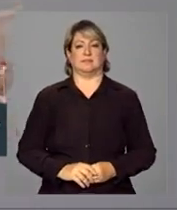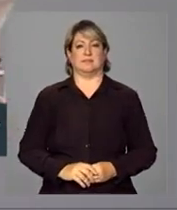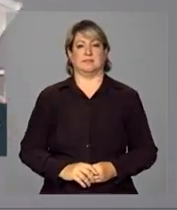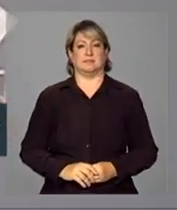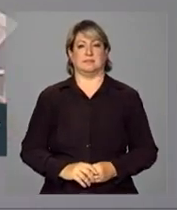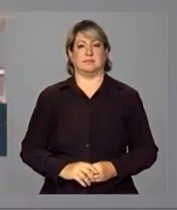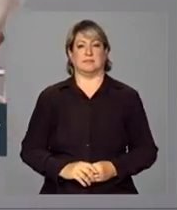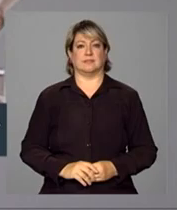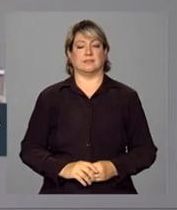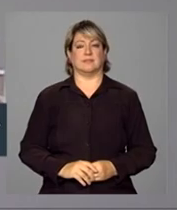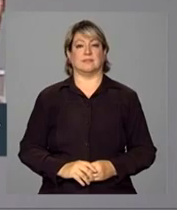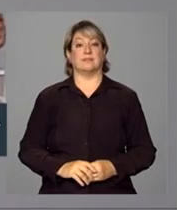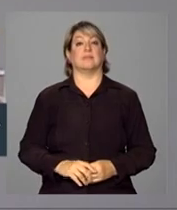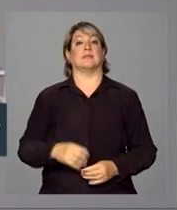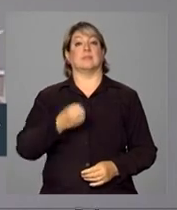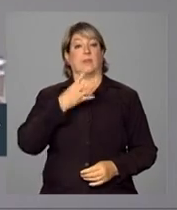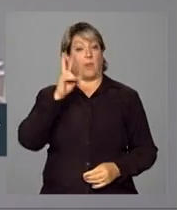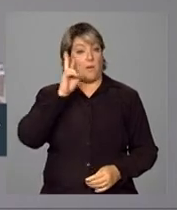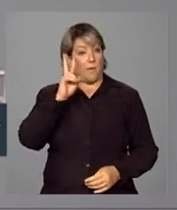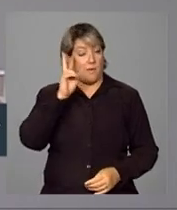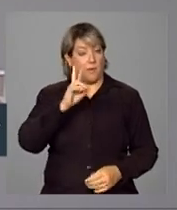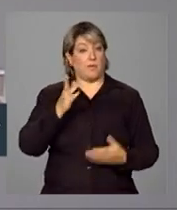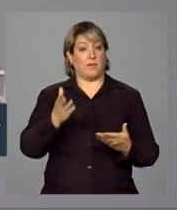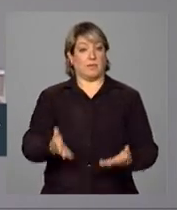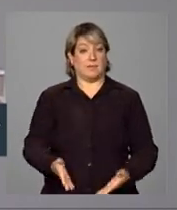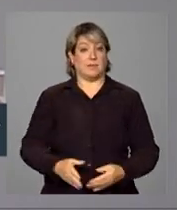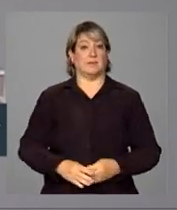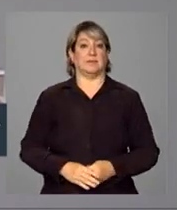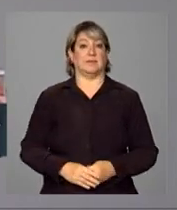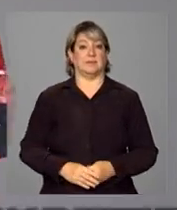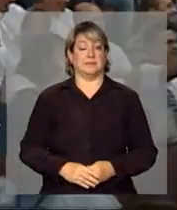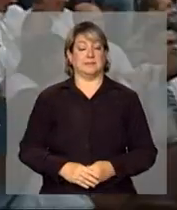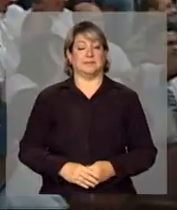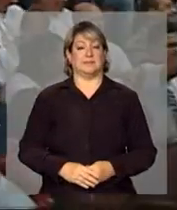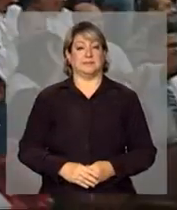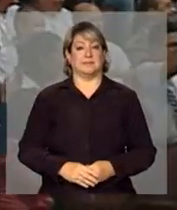Ah, bem lembrado!